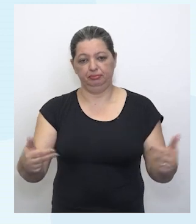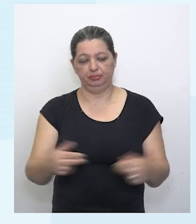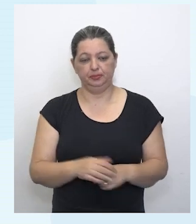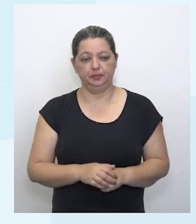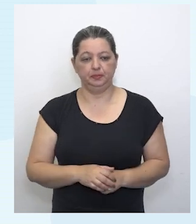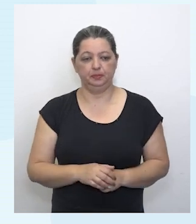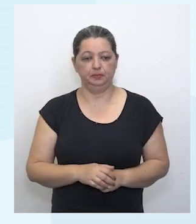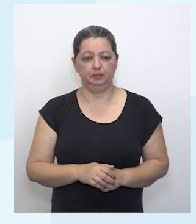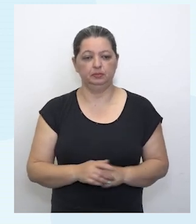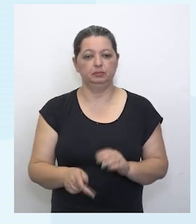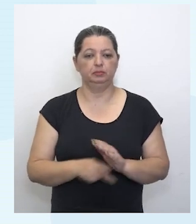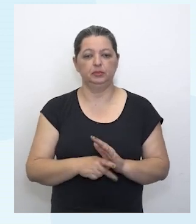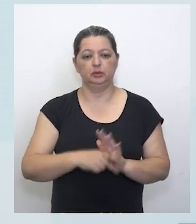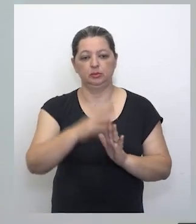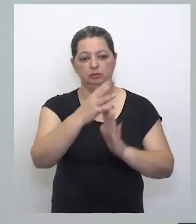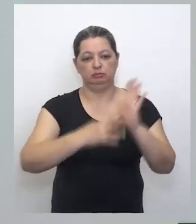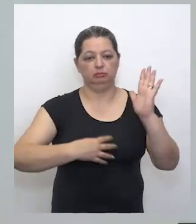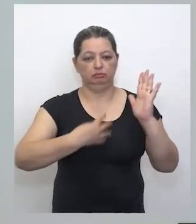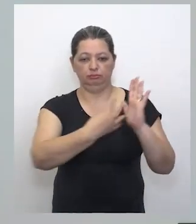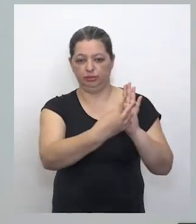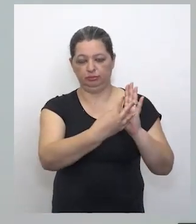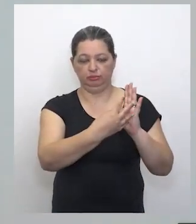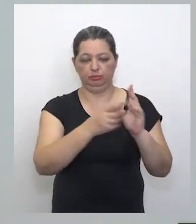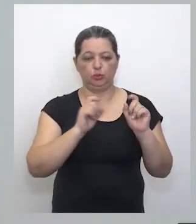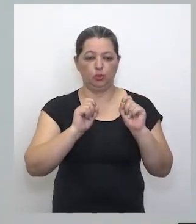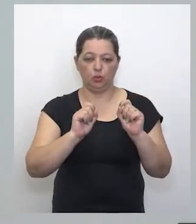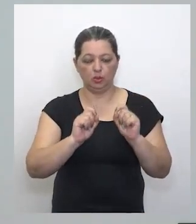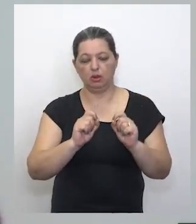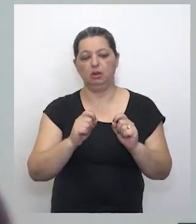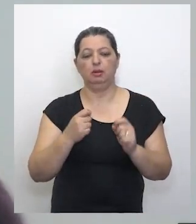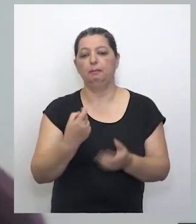num quadro os gastos com a compra.